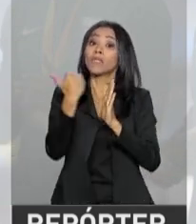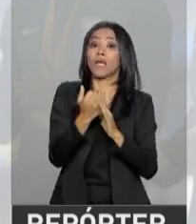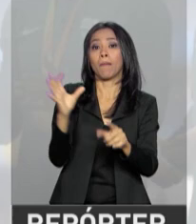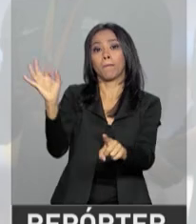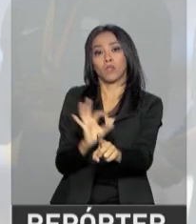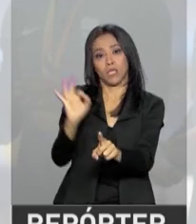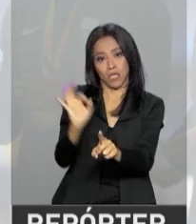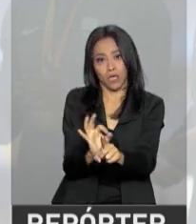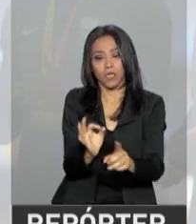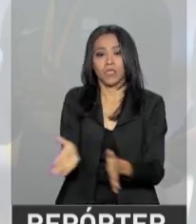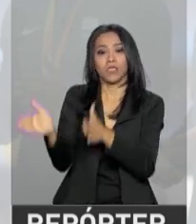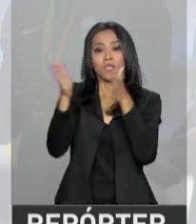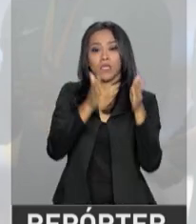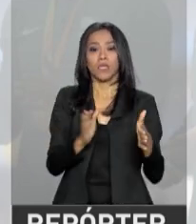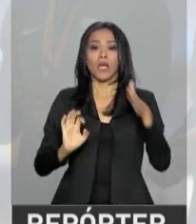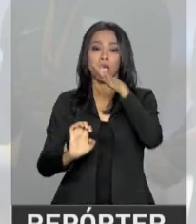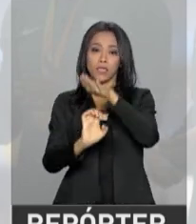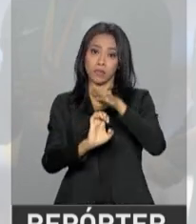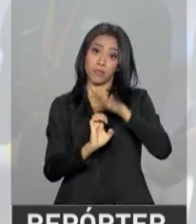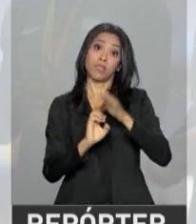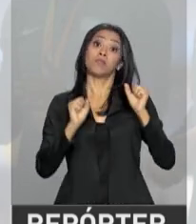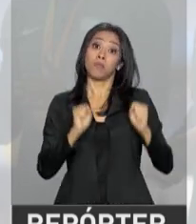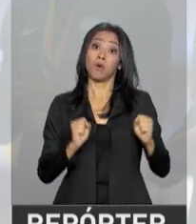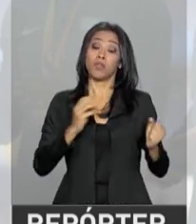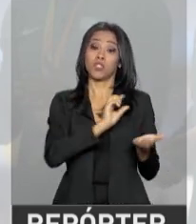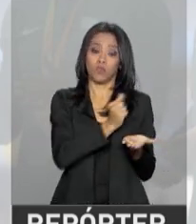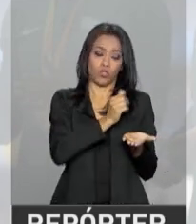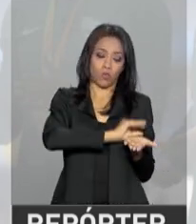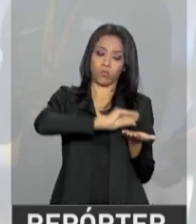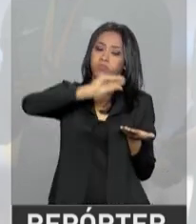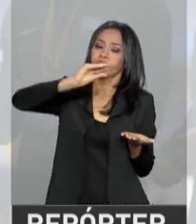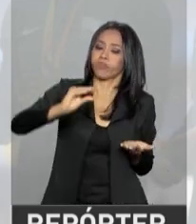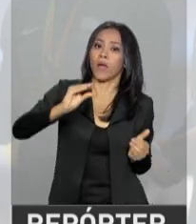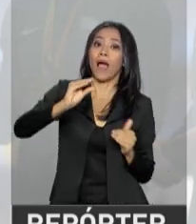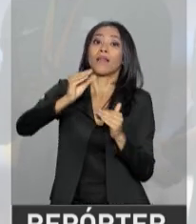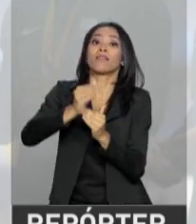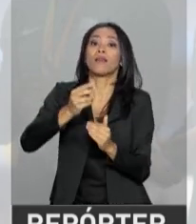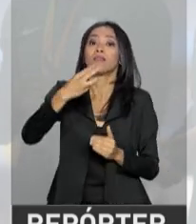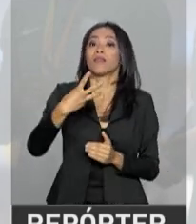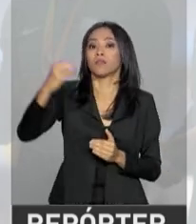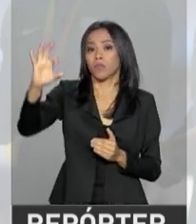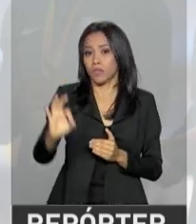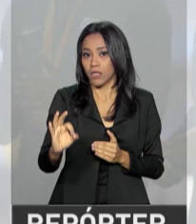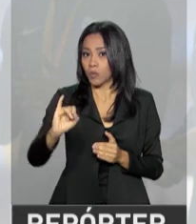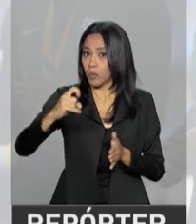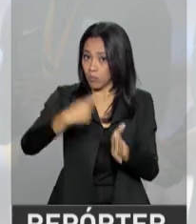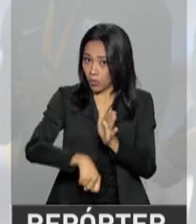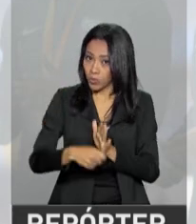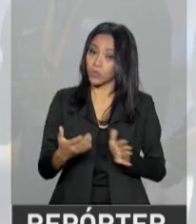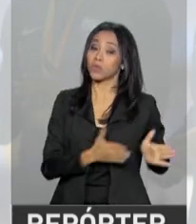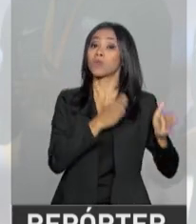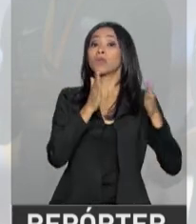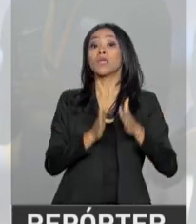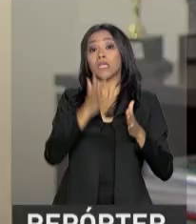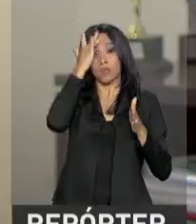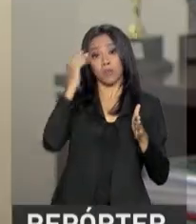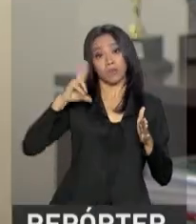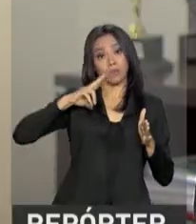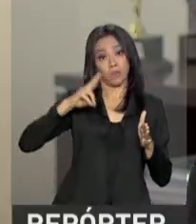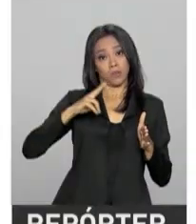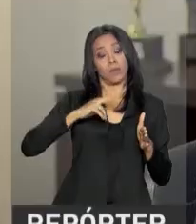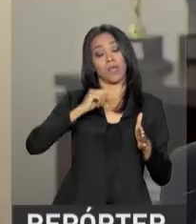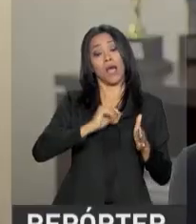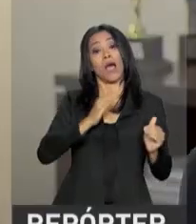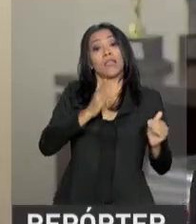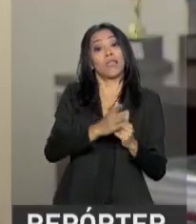as empresas poderiam repassar até 3% do imposto devido e as pessoas físicas 9% e nós